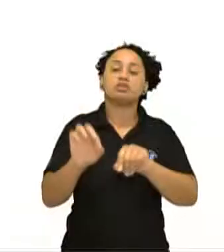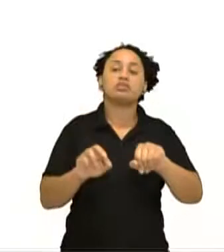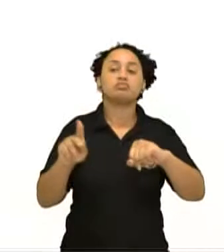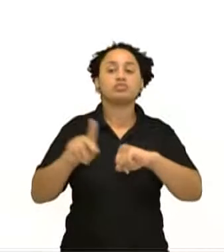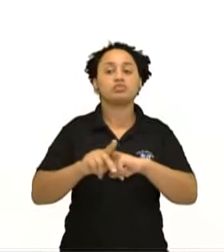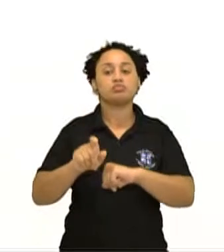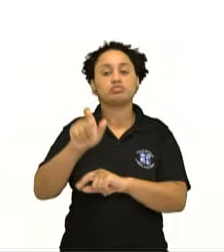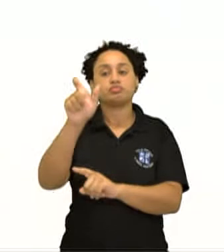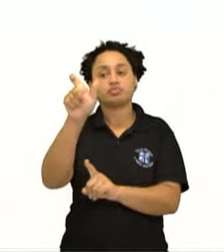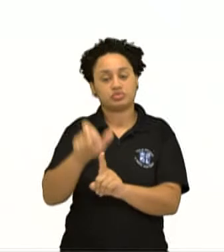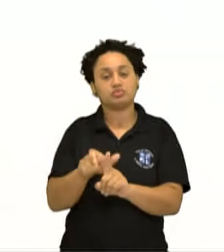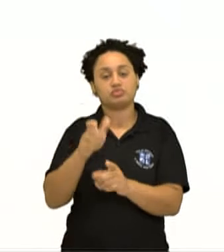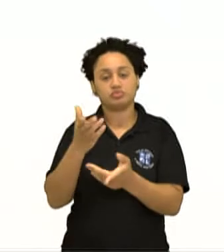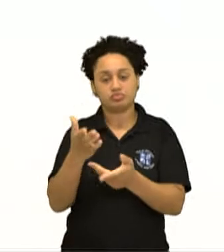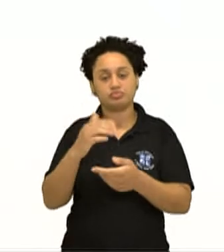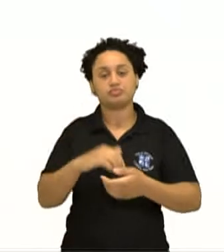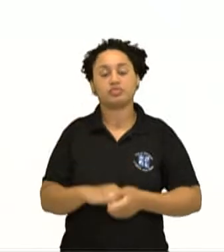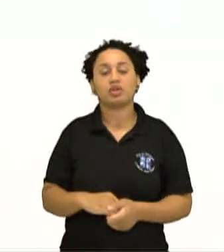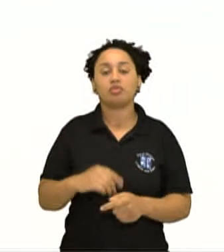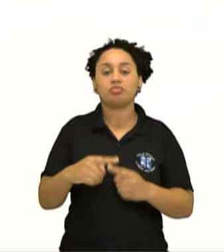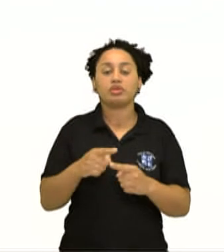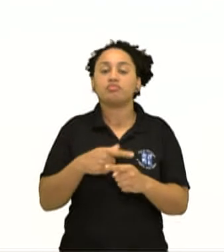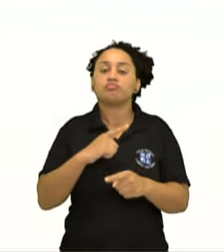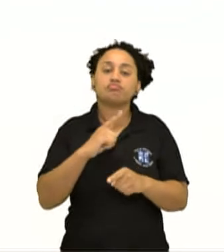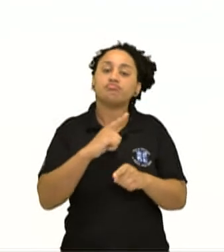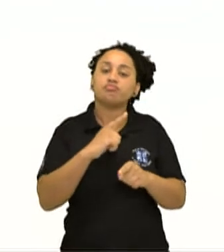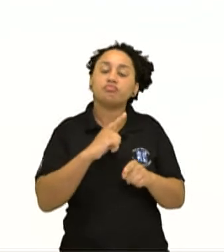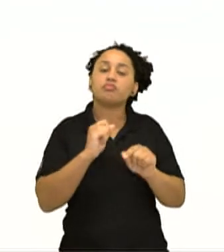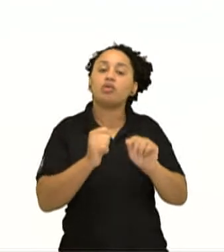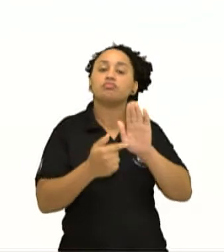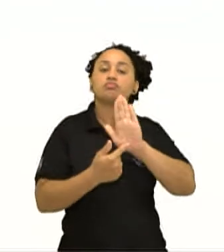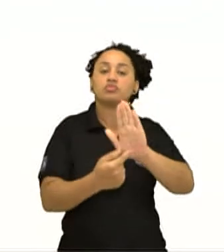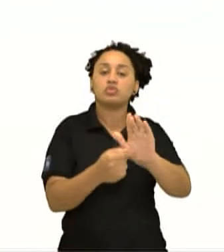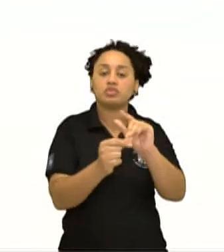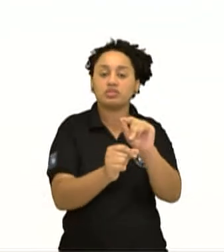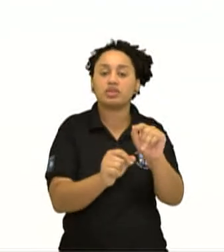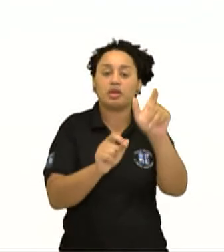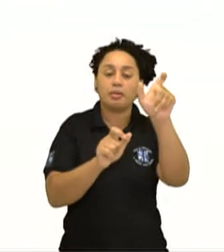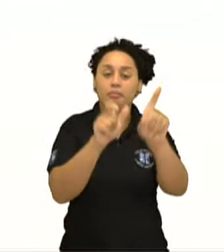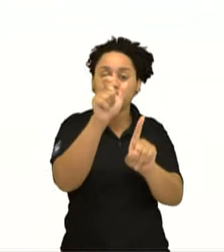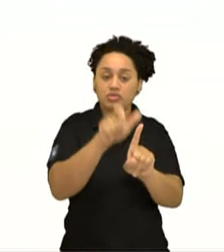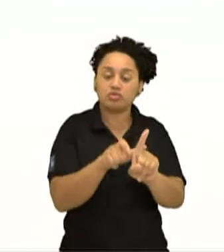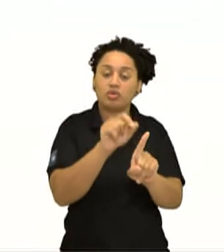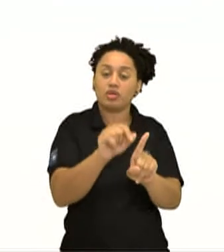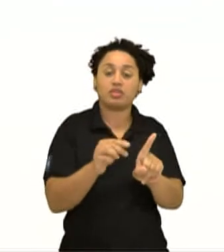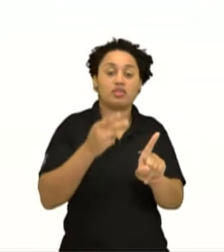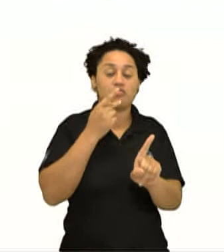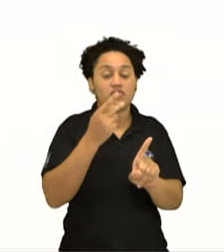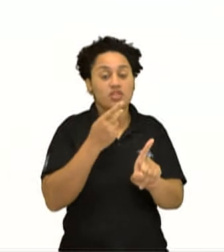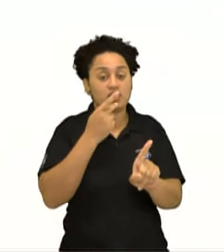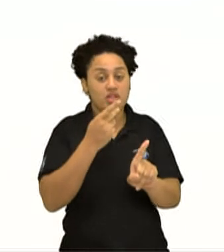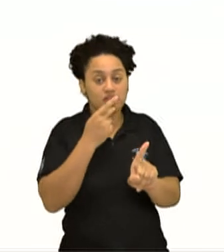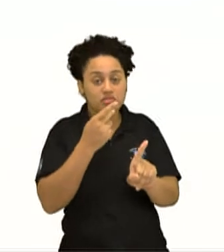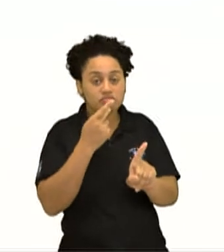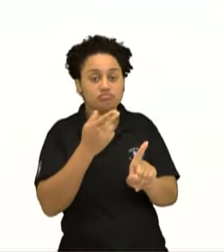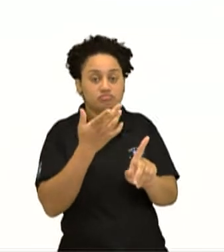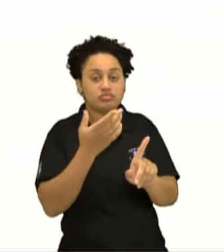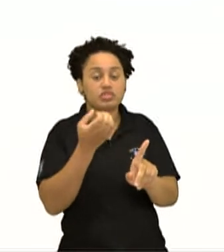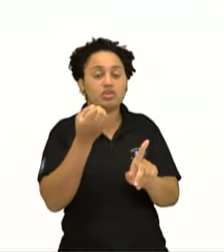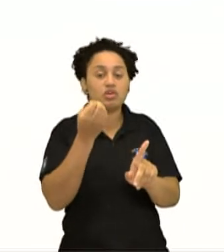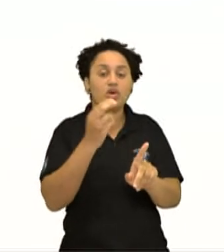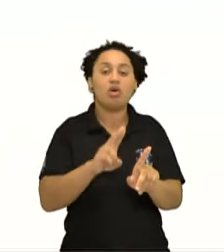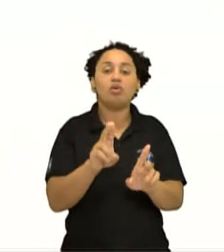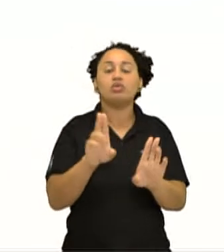de sujeto, pois a possessão pode ser indicada por la persona que habla ou